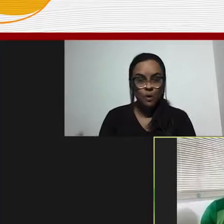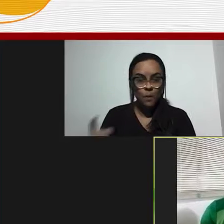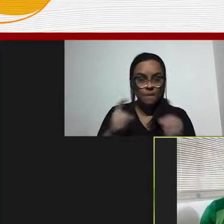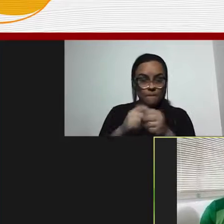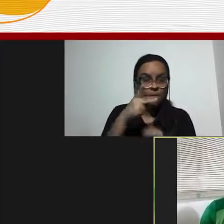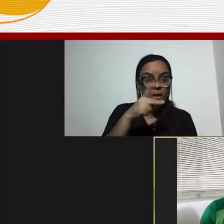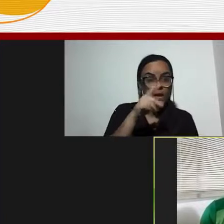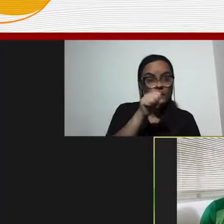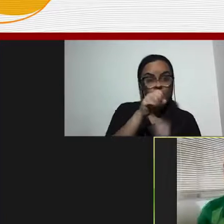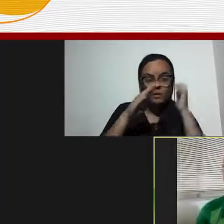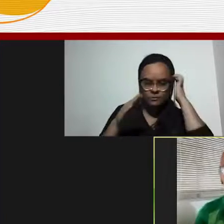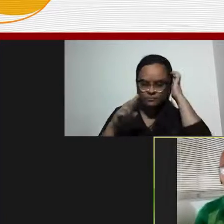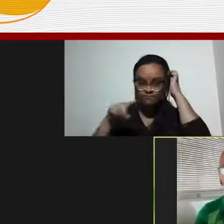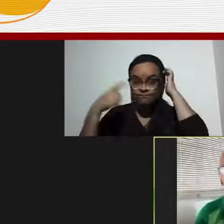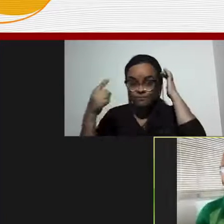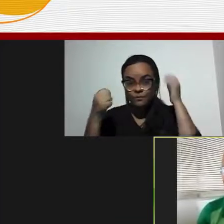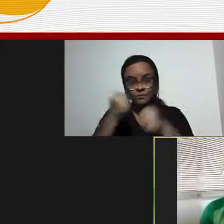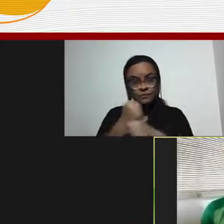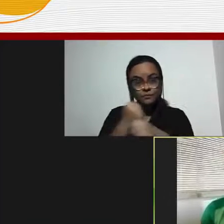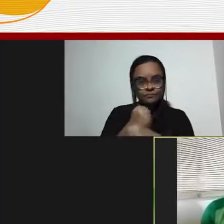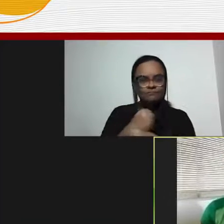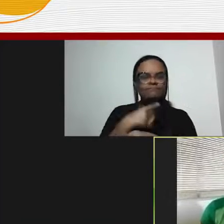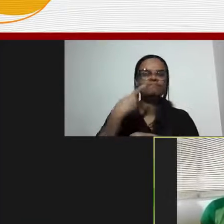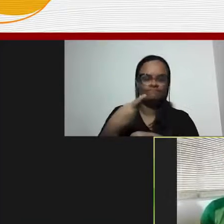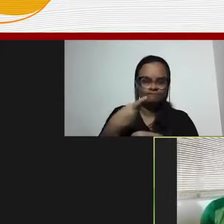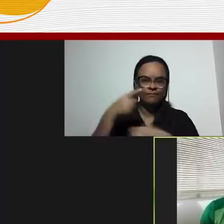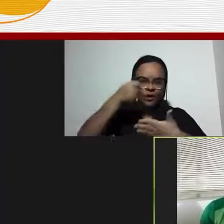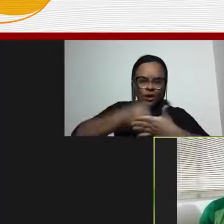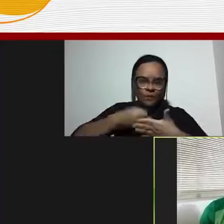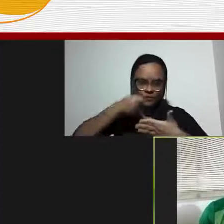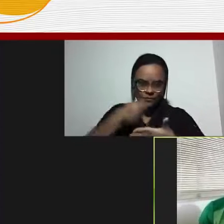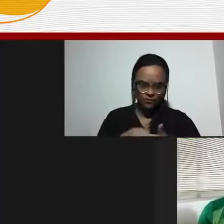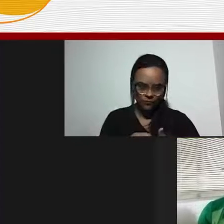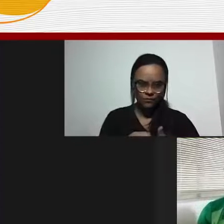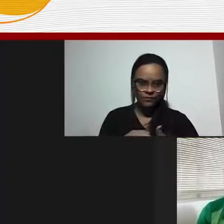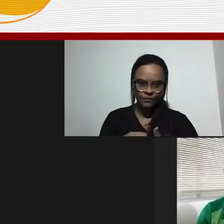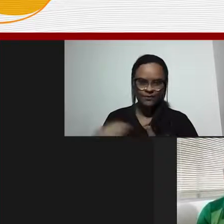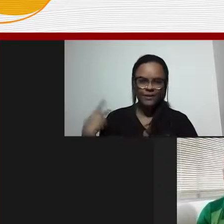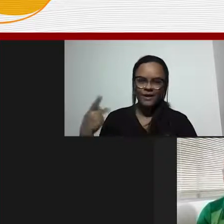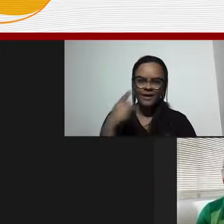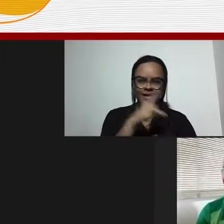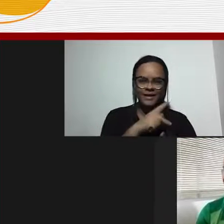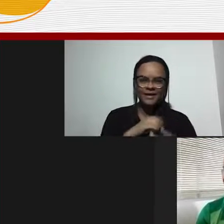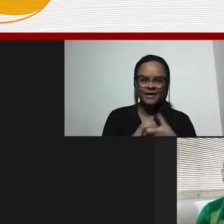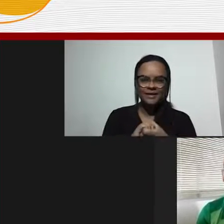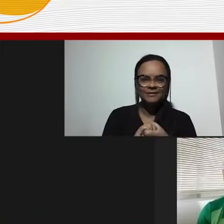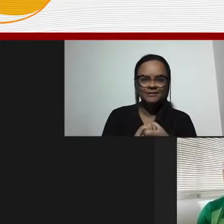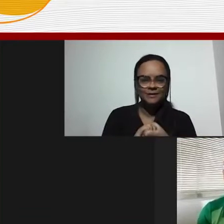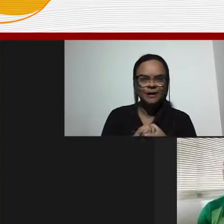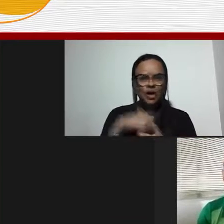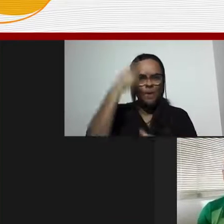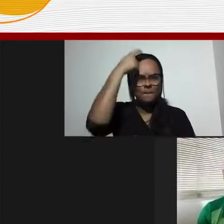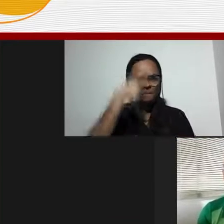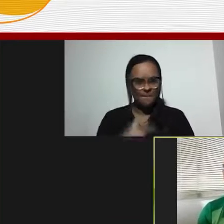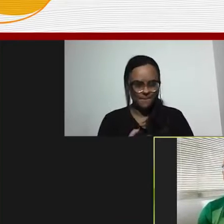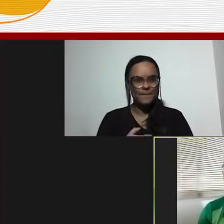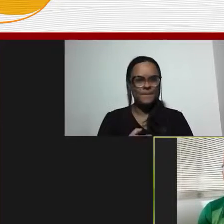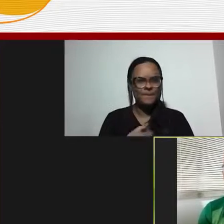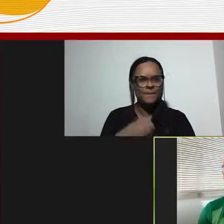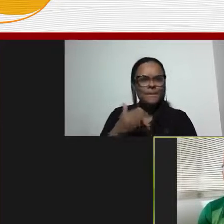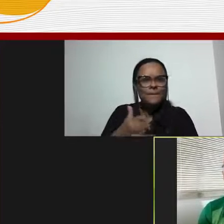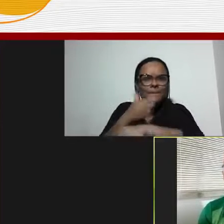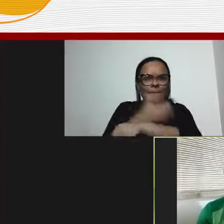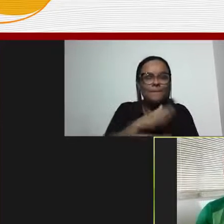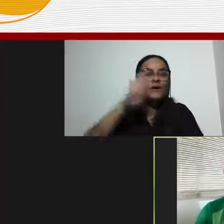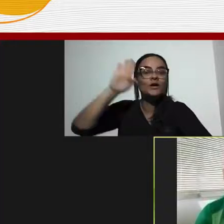PSB, e ano que vem estarei lançando, já falar aqui ao público, hoje eu já me considero pré-candidato a